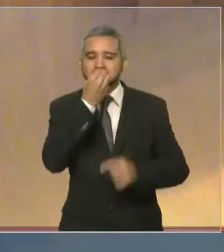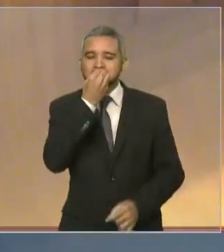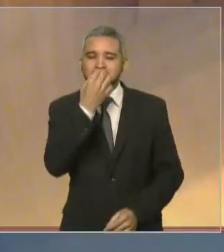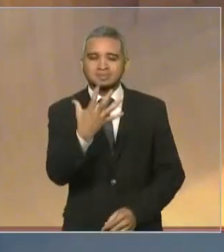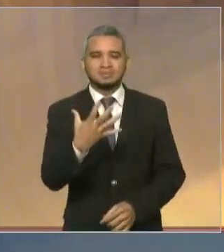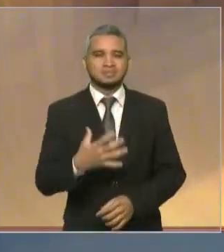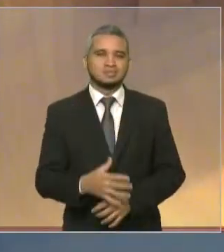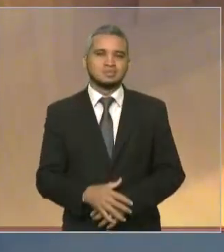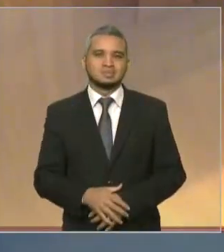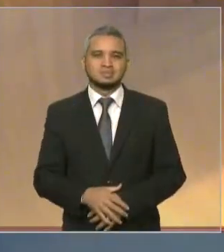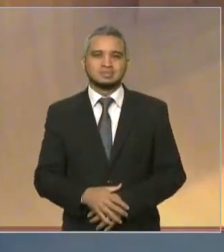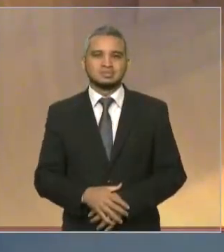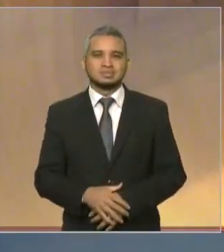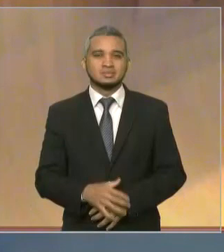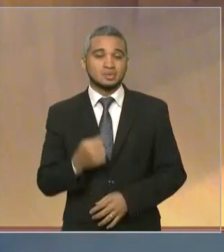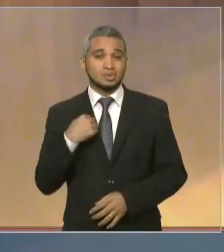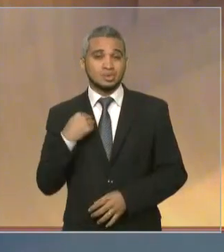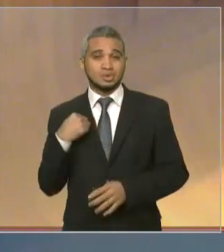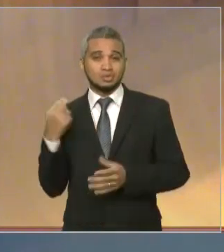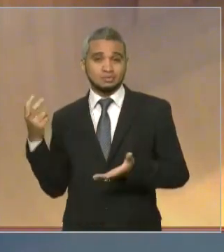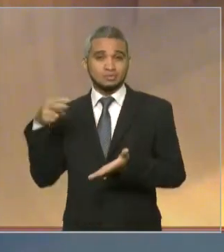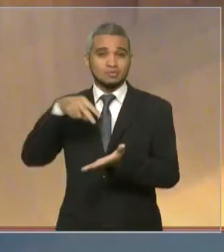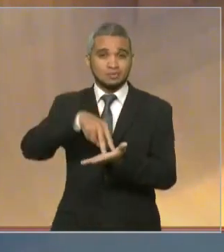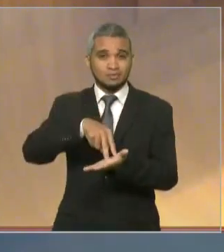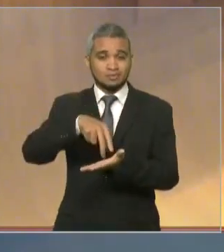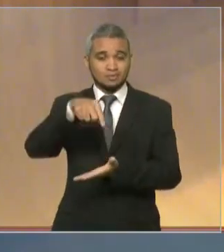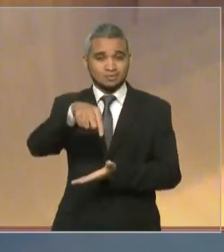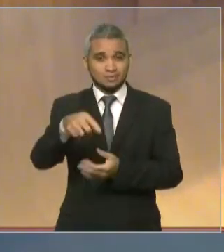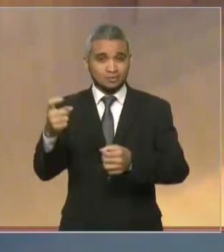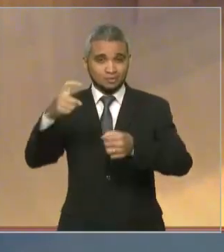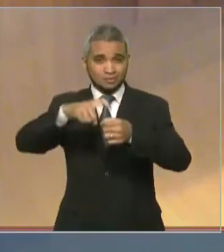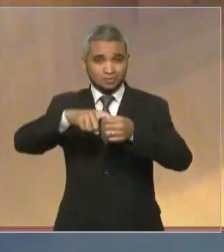Como eu volto para esta casa hoje,